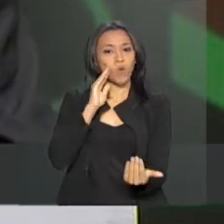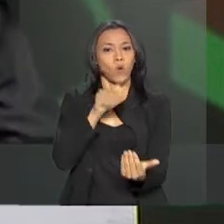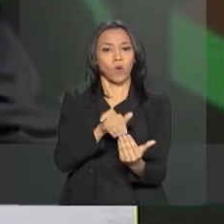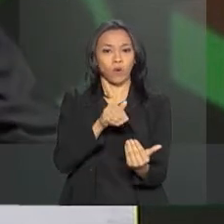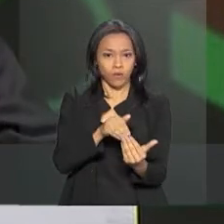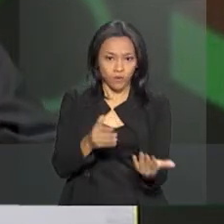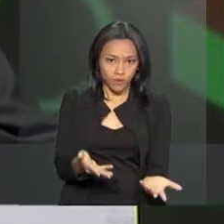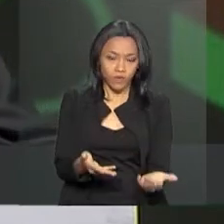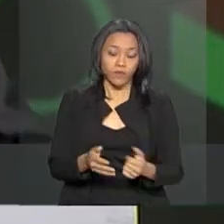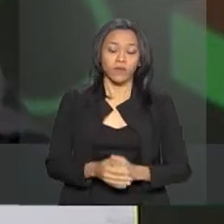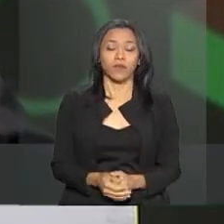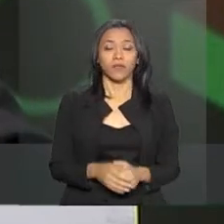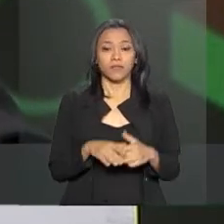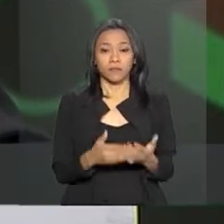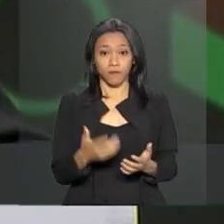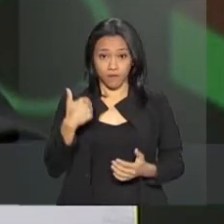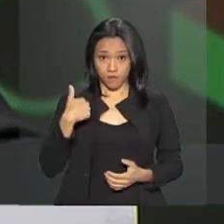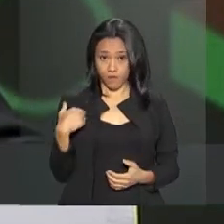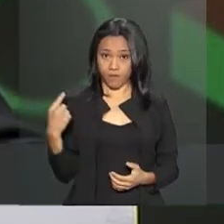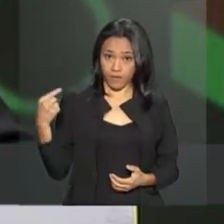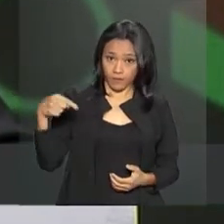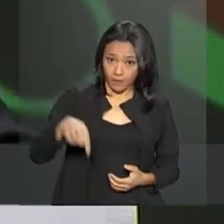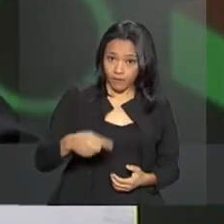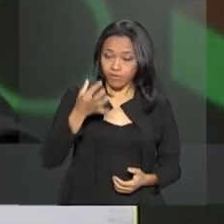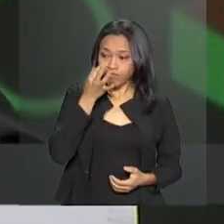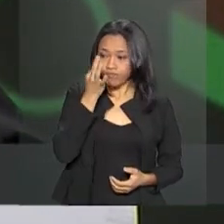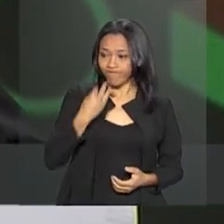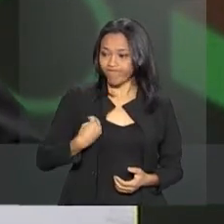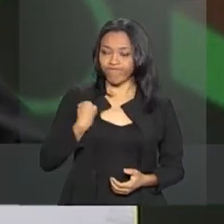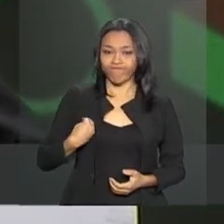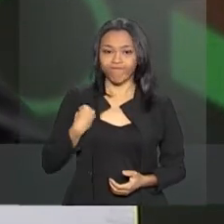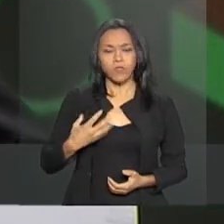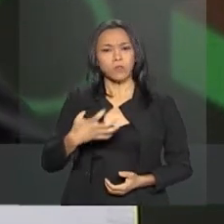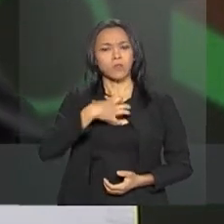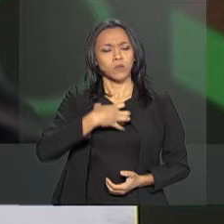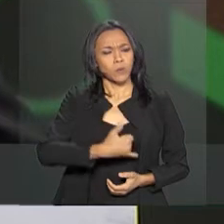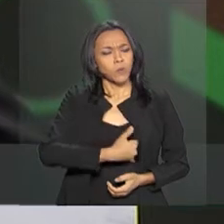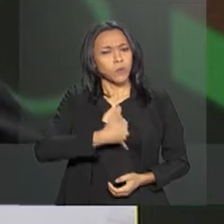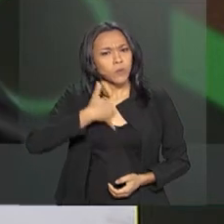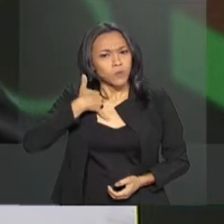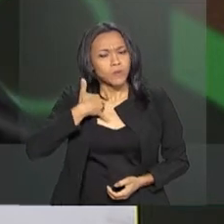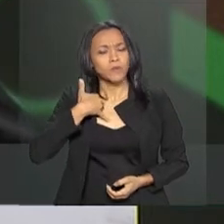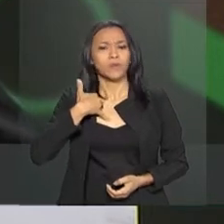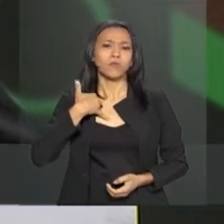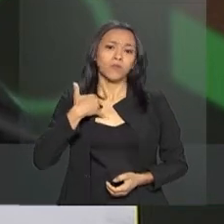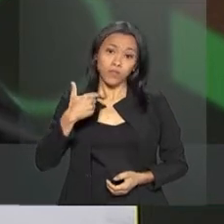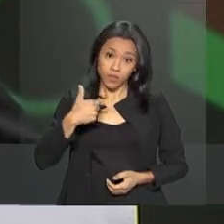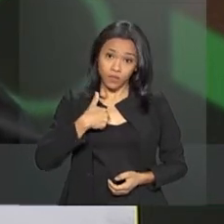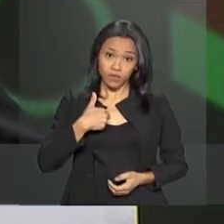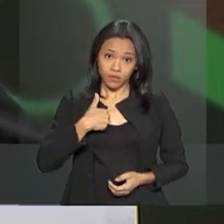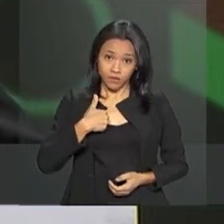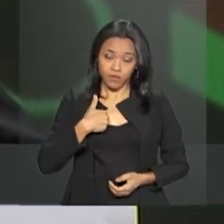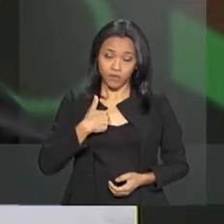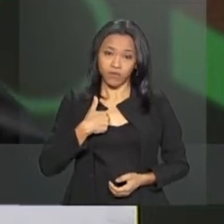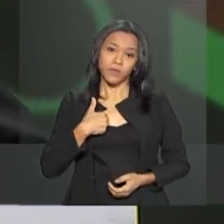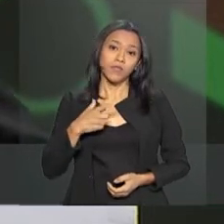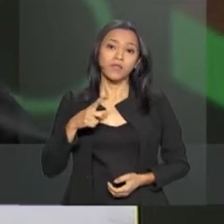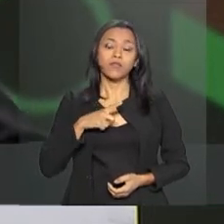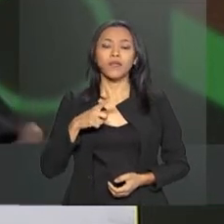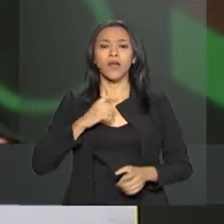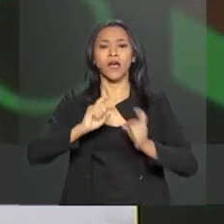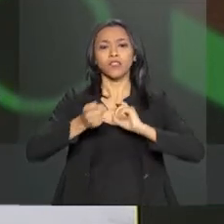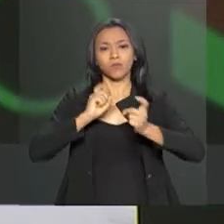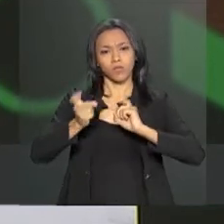eu tenho orgulho de ter presidido um governo com